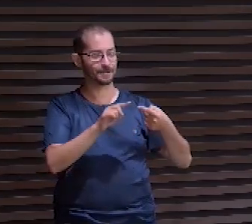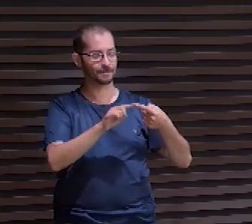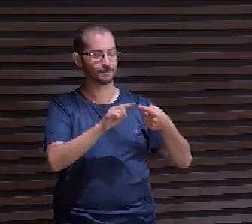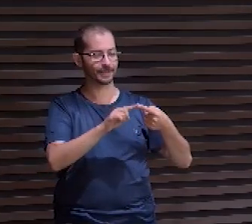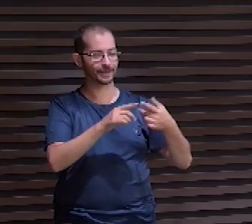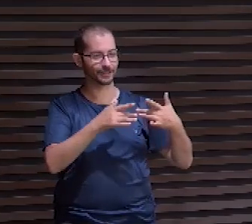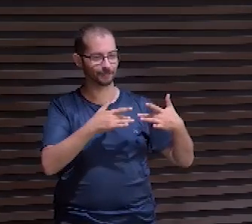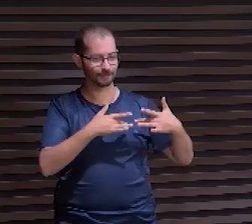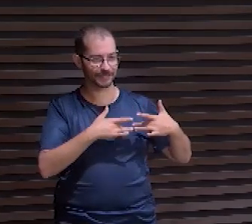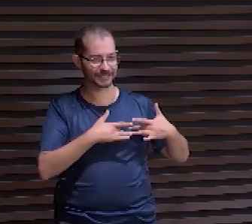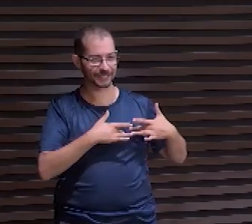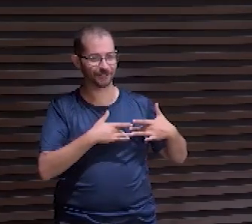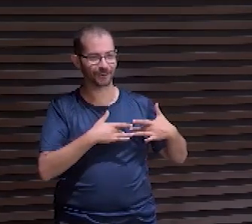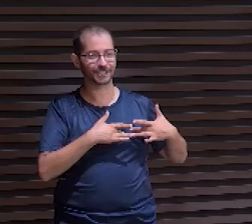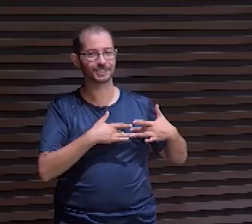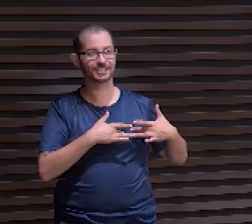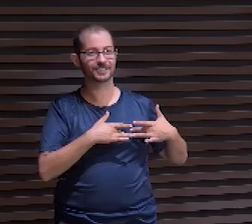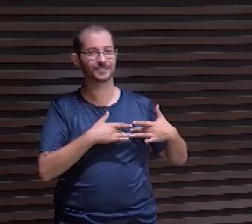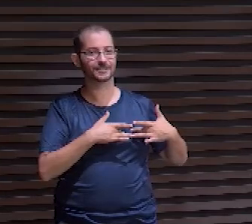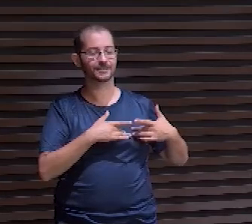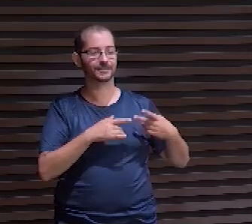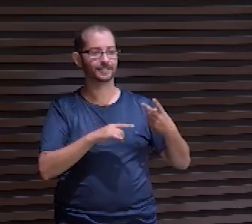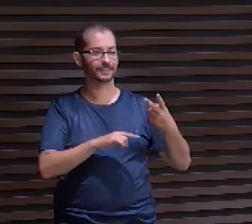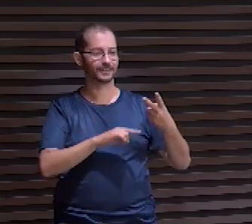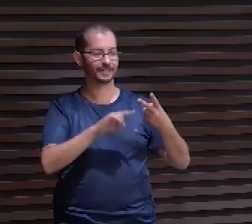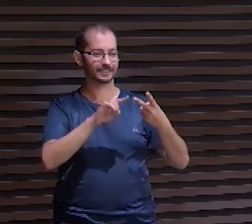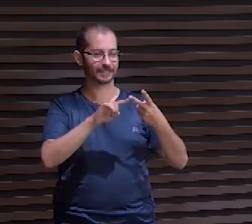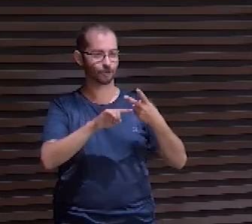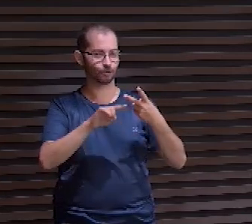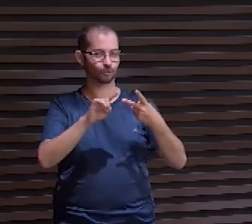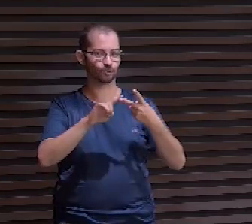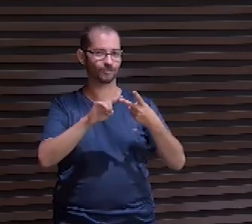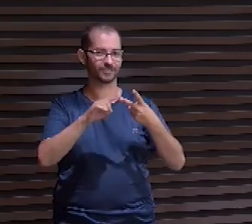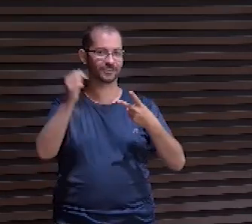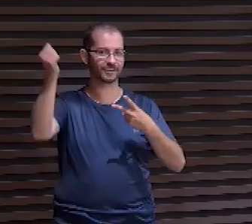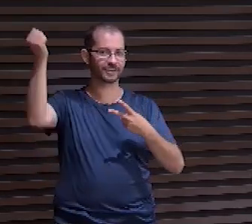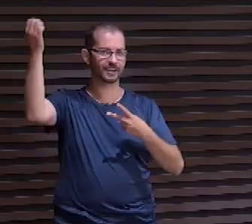misericórdia e coloca graça.